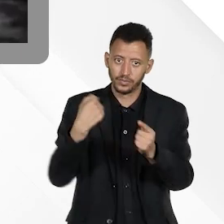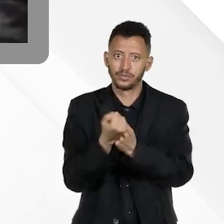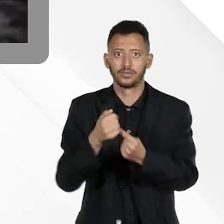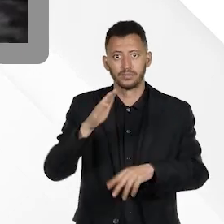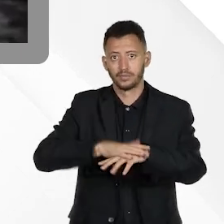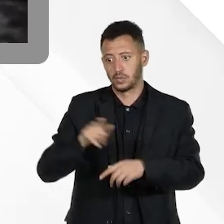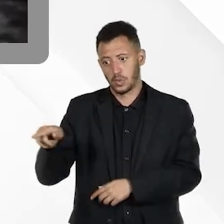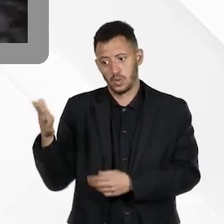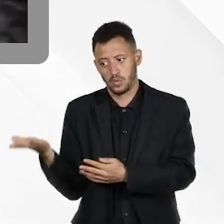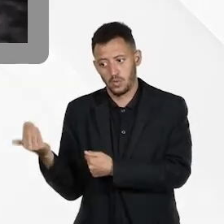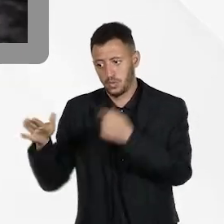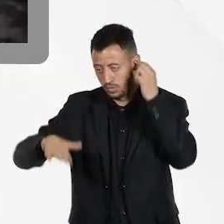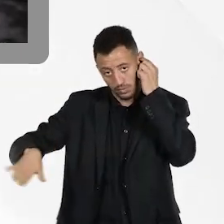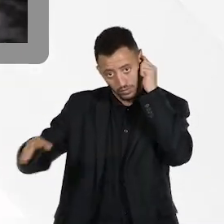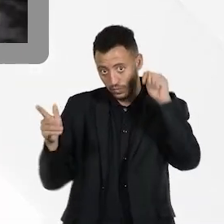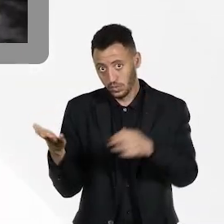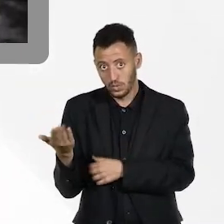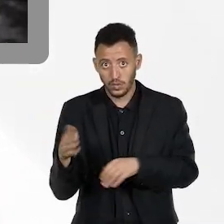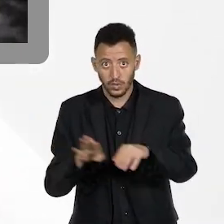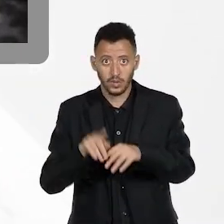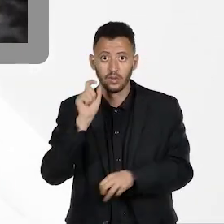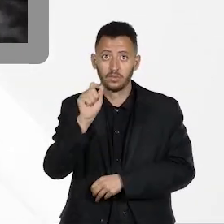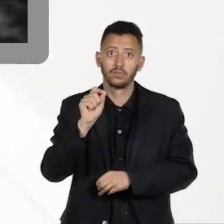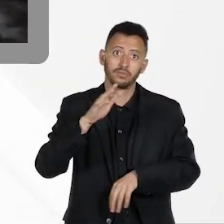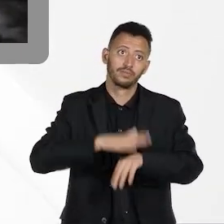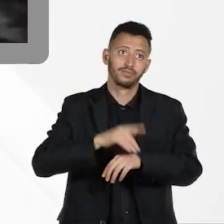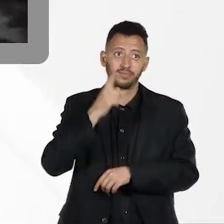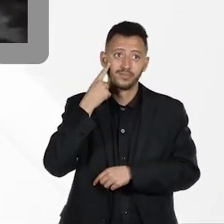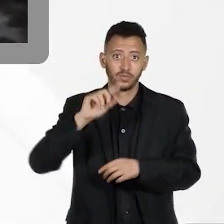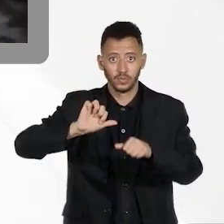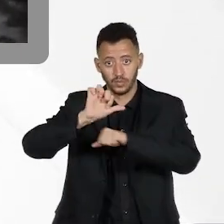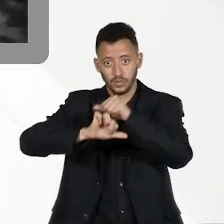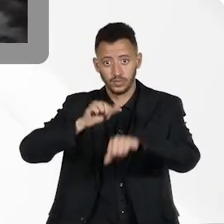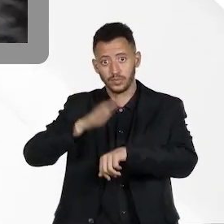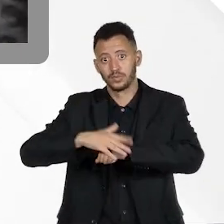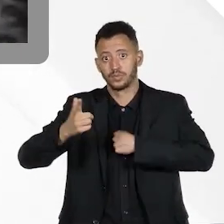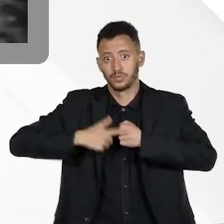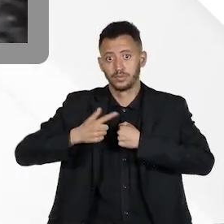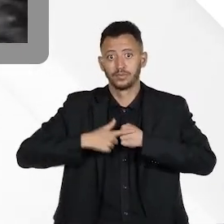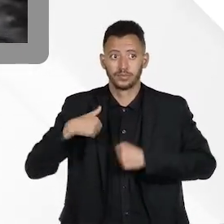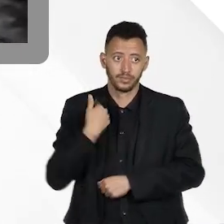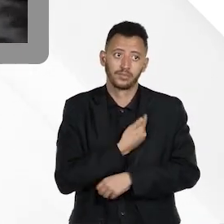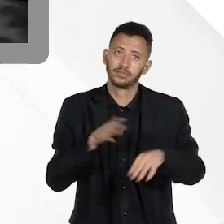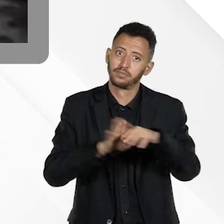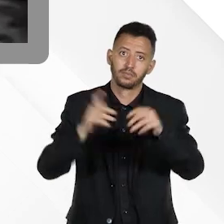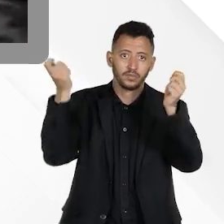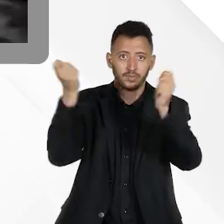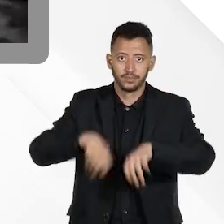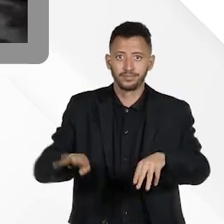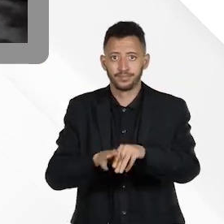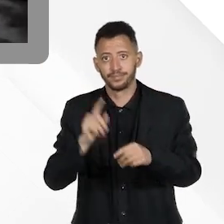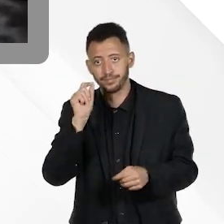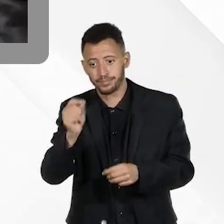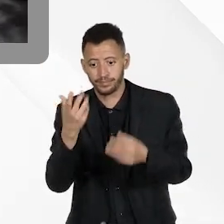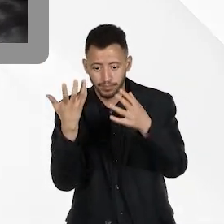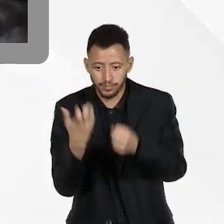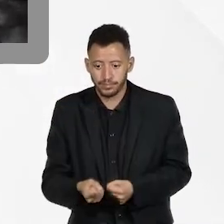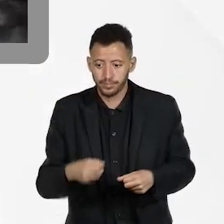da sociedade, mas não da criança ou do adolescente. Isso seria uma inversão de papéis. Então, nós também não